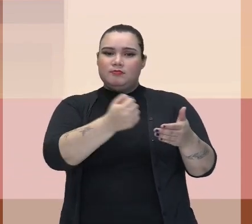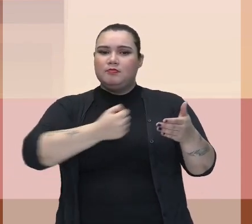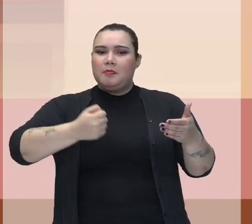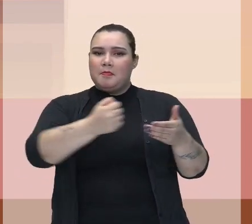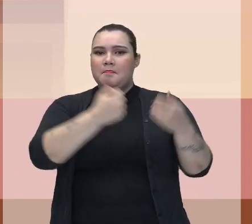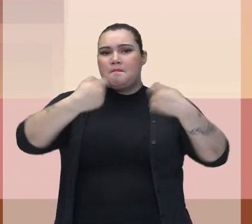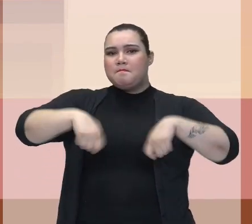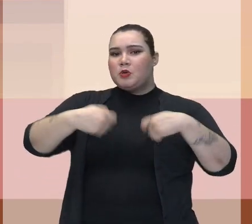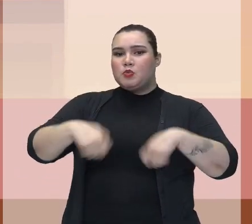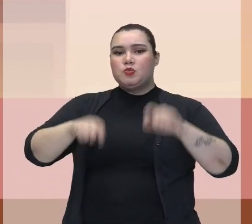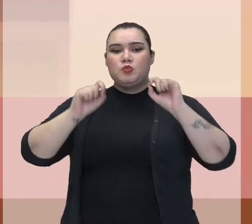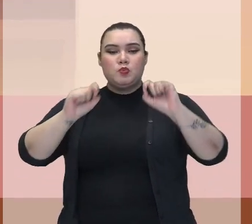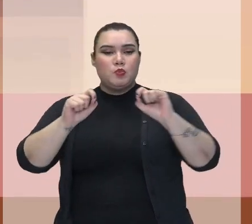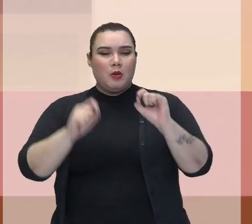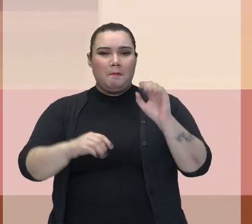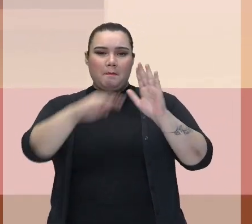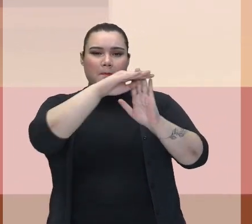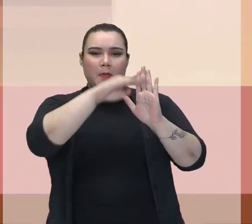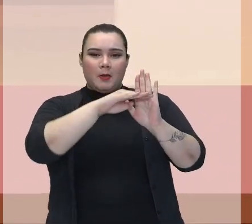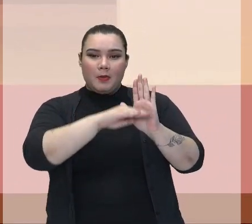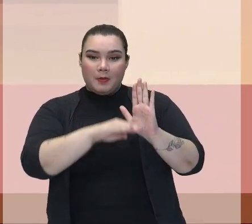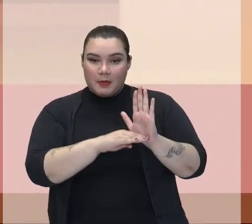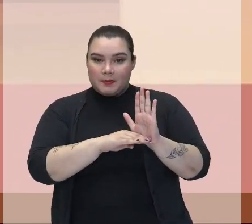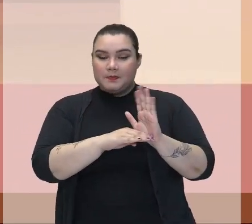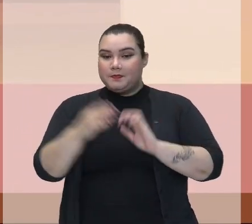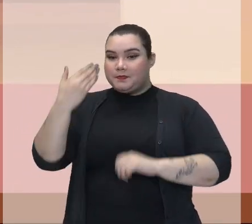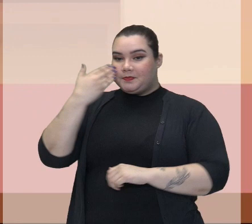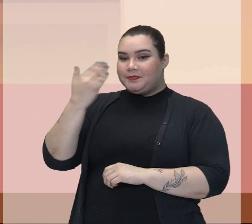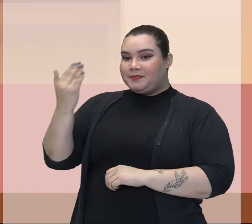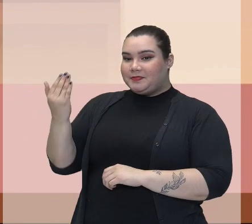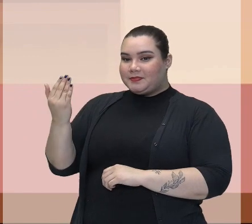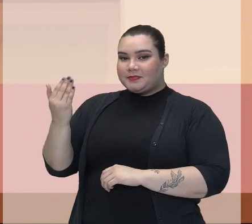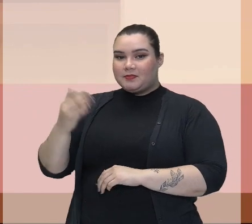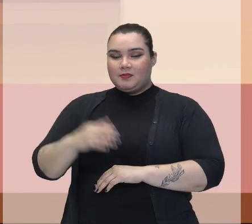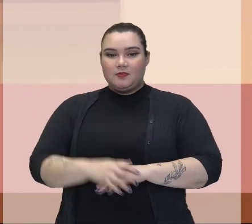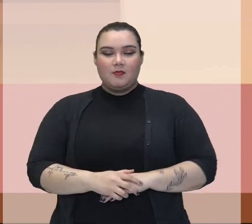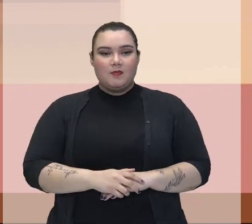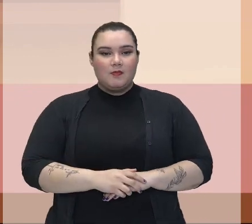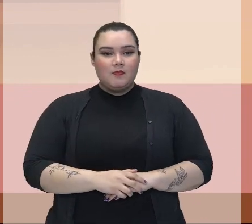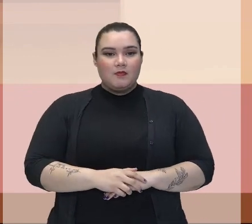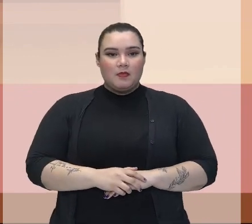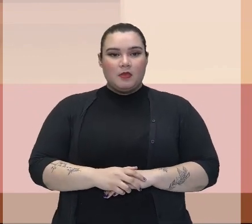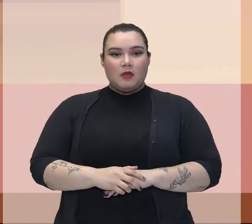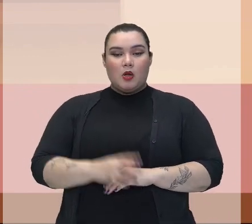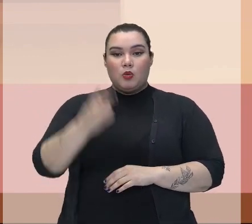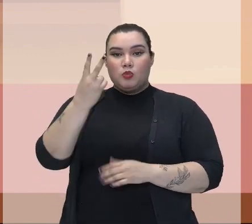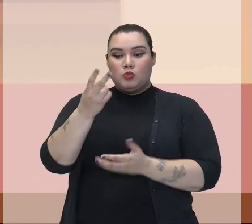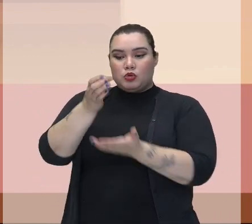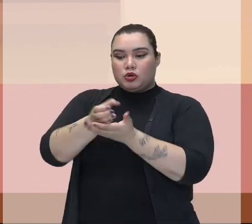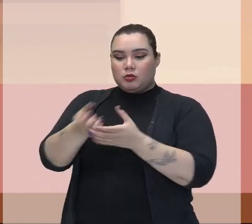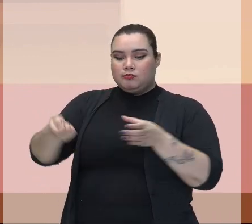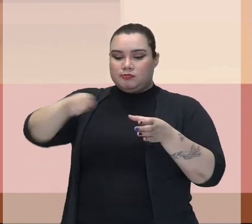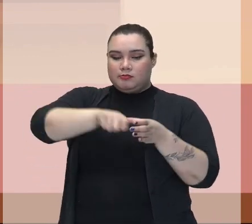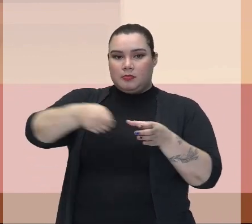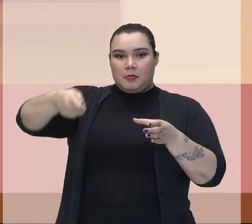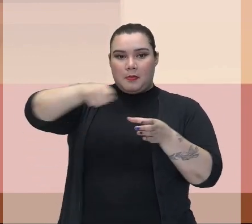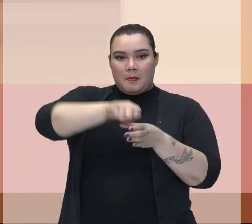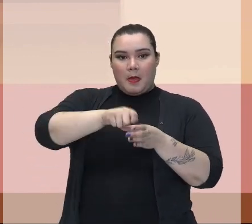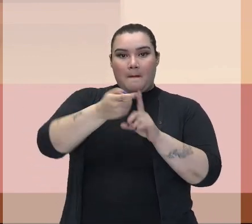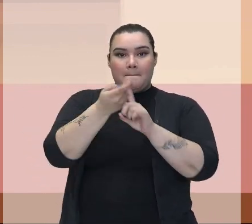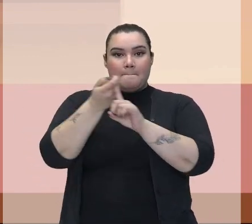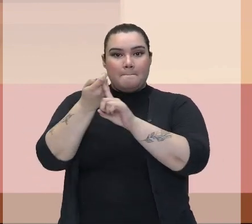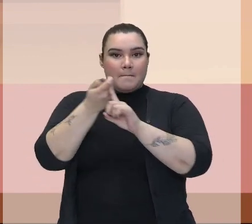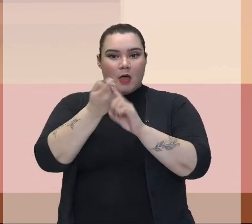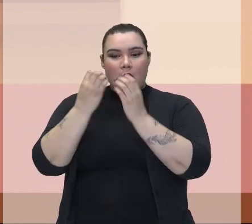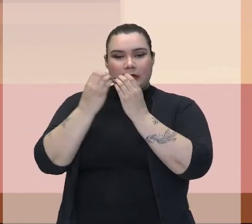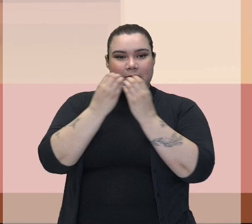serão necessários os seguintes ingredientes. Bolo de milho, 2 xícaras de milho direto da